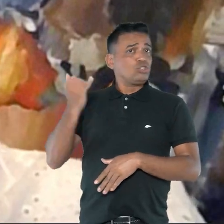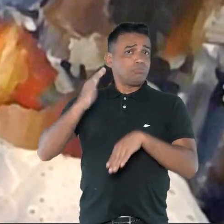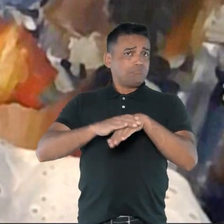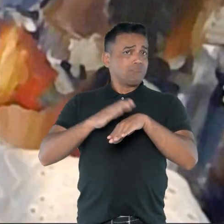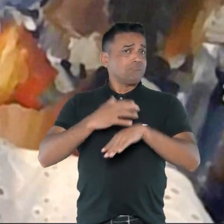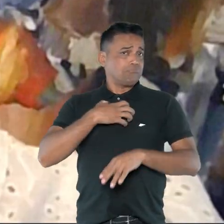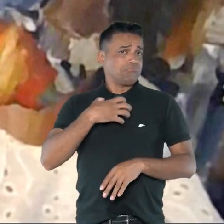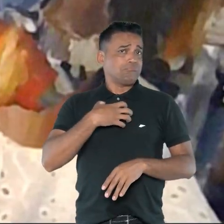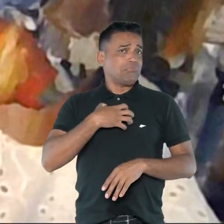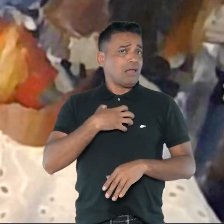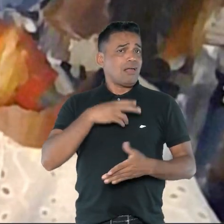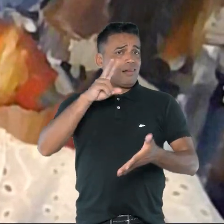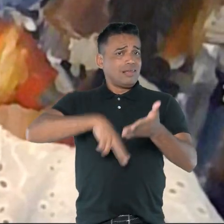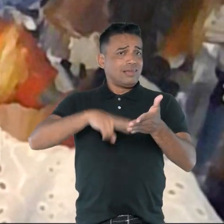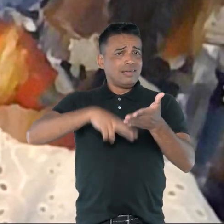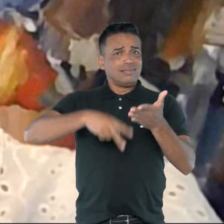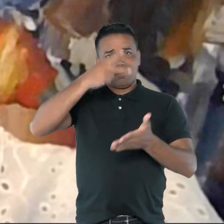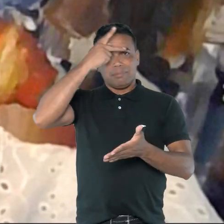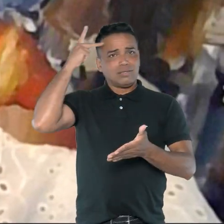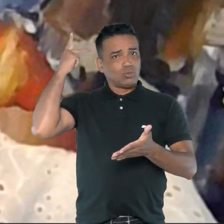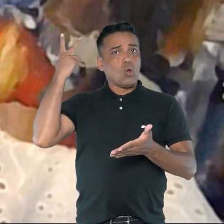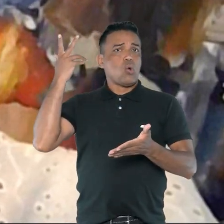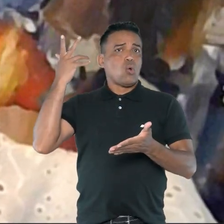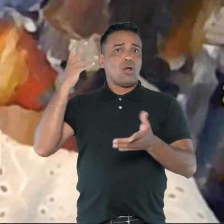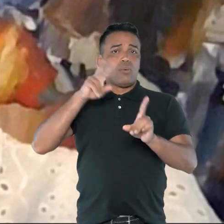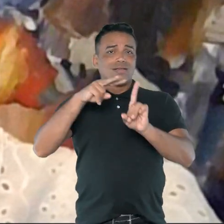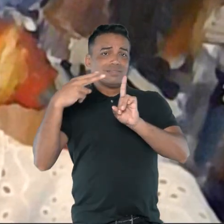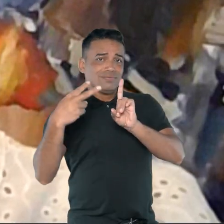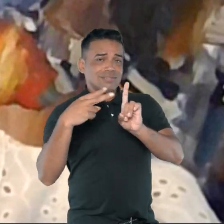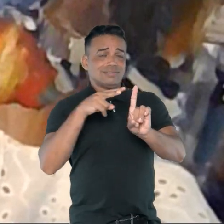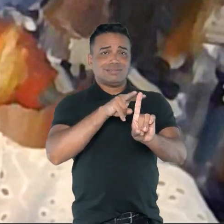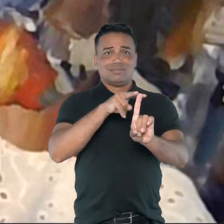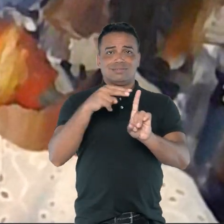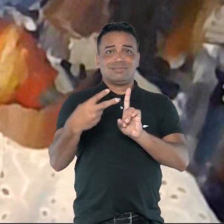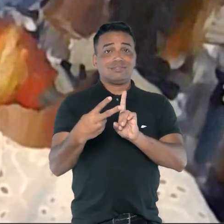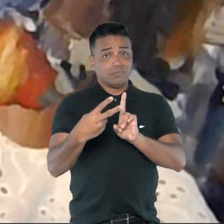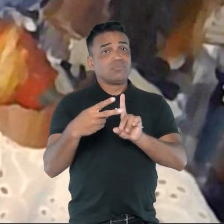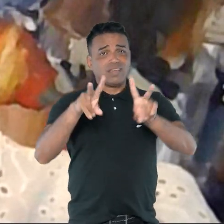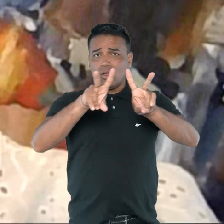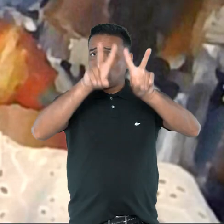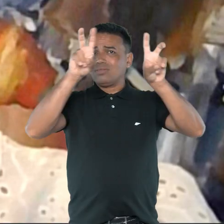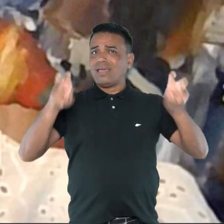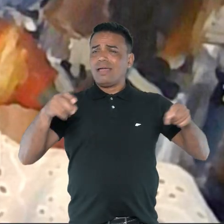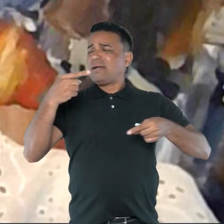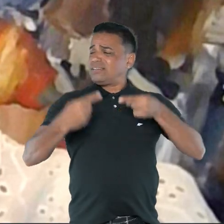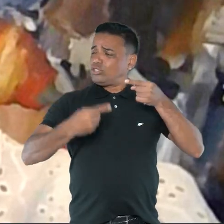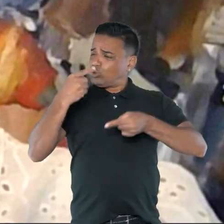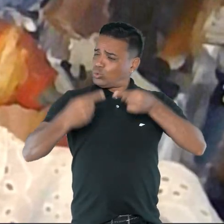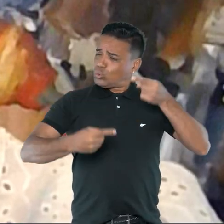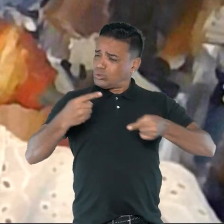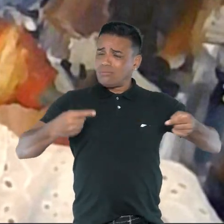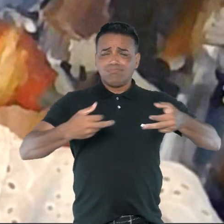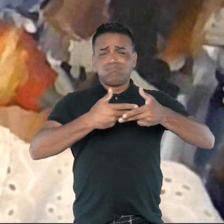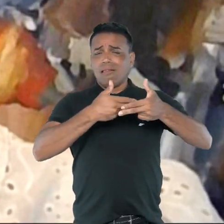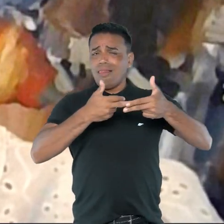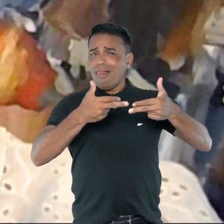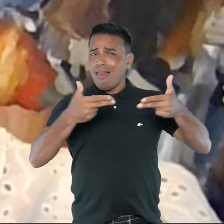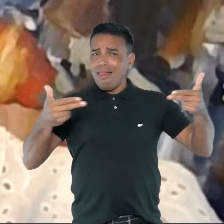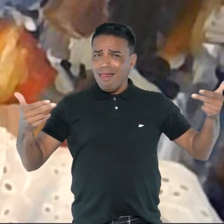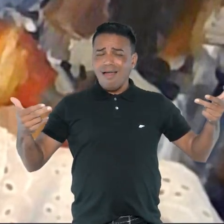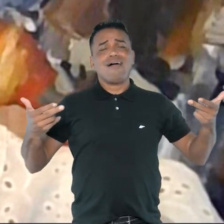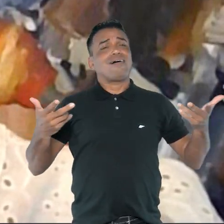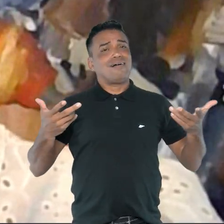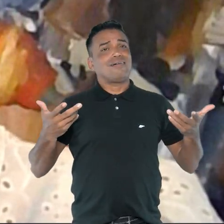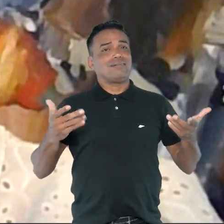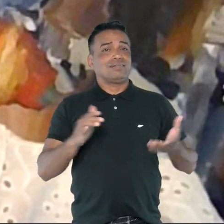E é muito importante, eu acho, ser lida por esse viés. É um assunto muito